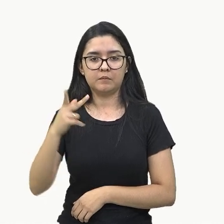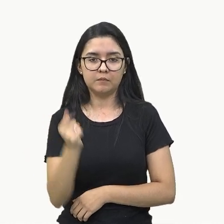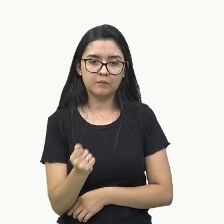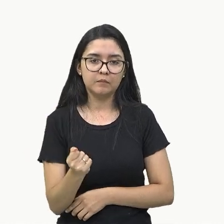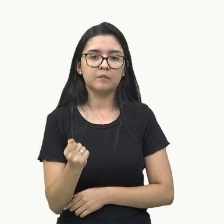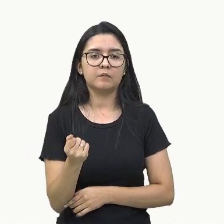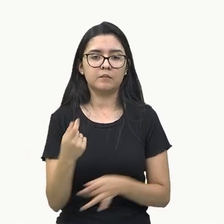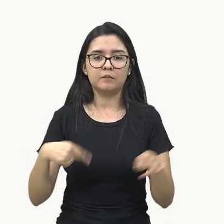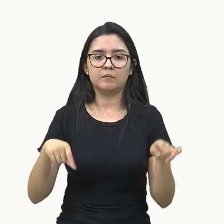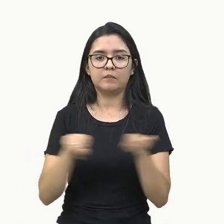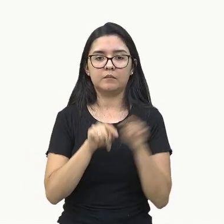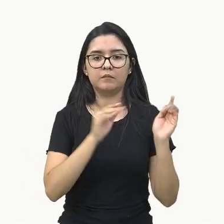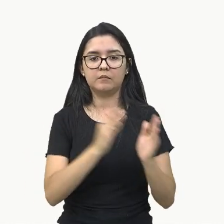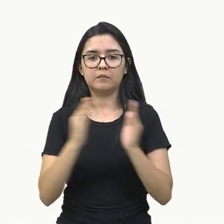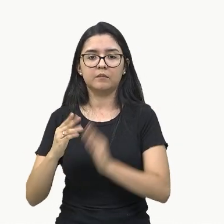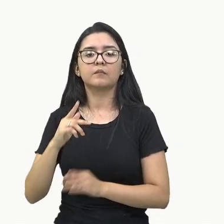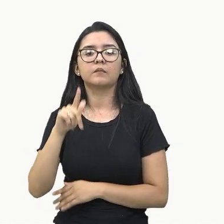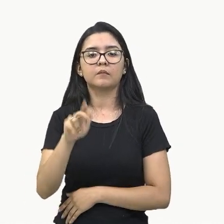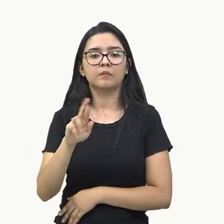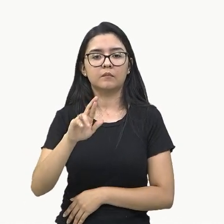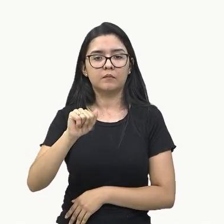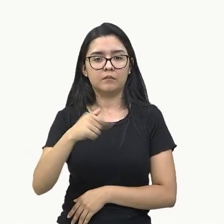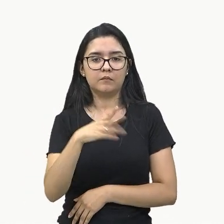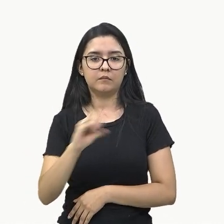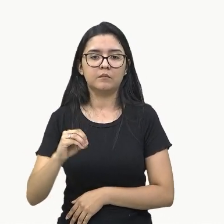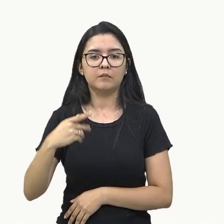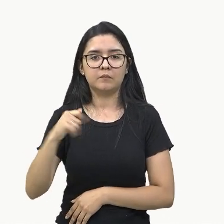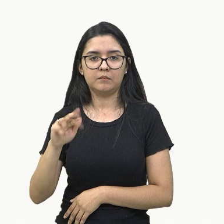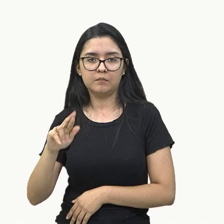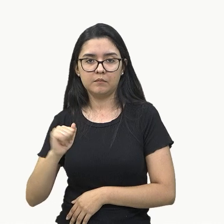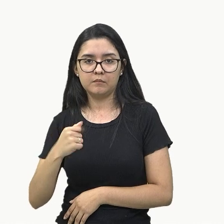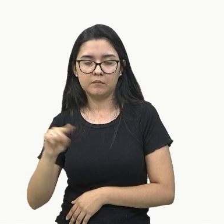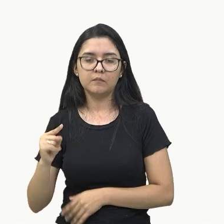Grande Pará, toda aquela região que abarcava